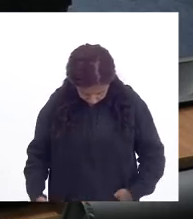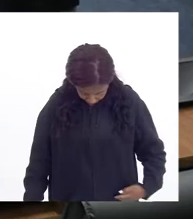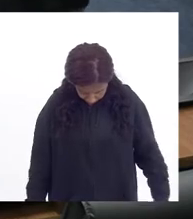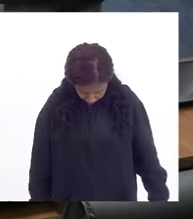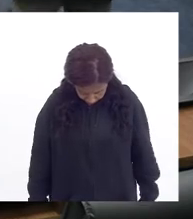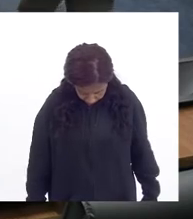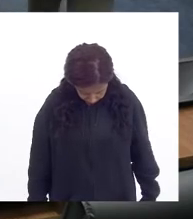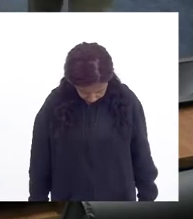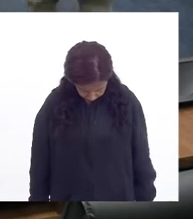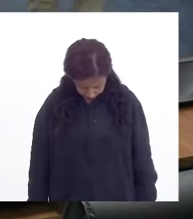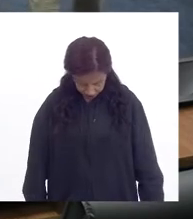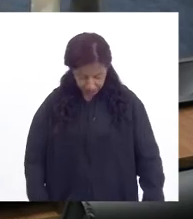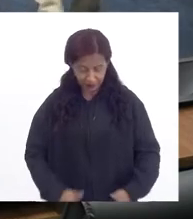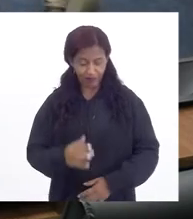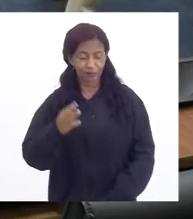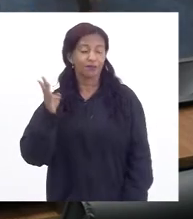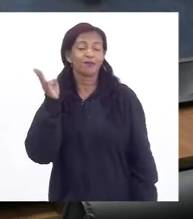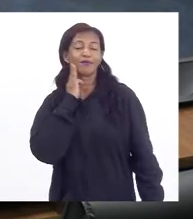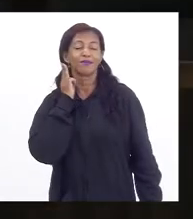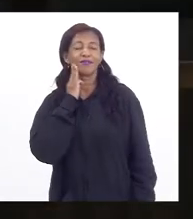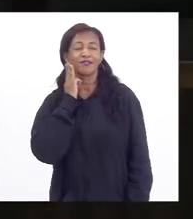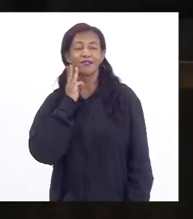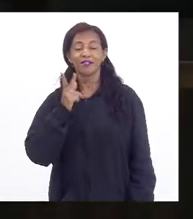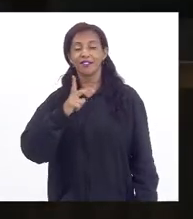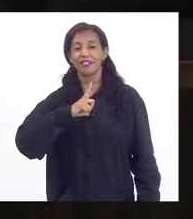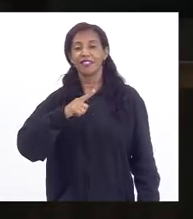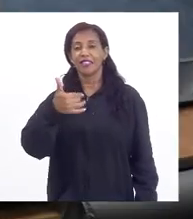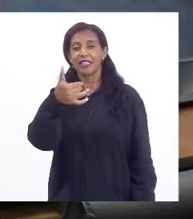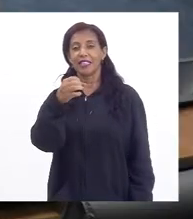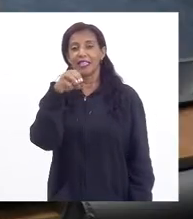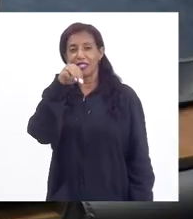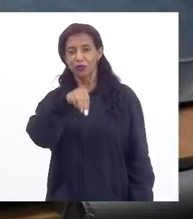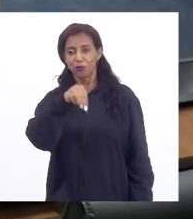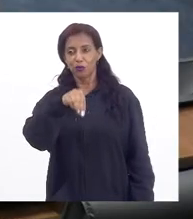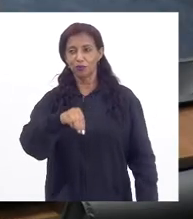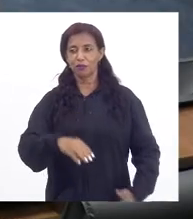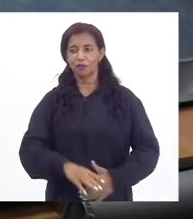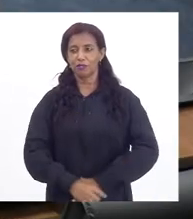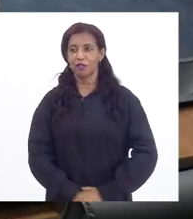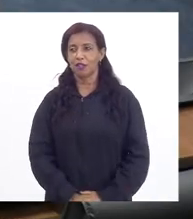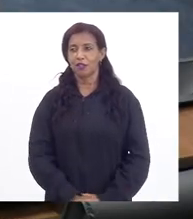Deputado Valdec Carneiro, Vossa Excelência dispõe de 10 minutos.